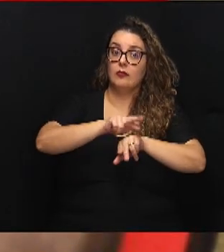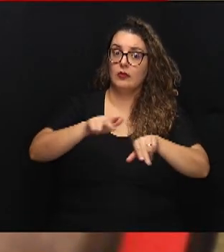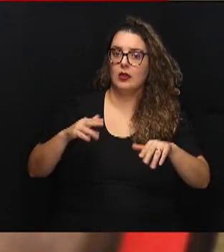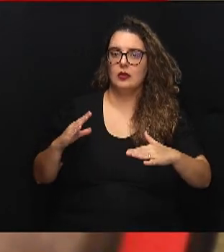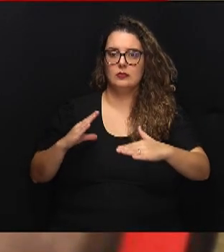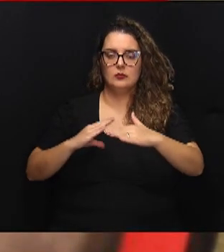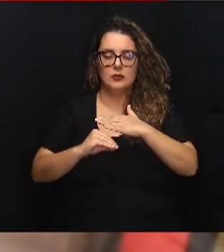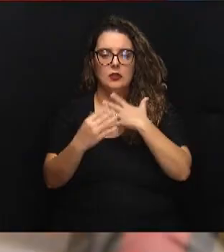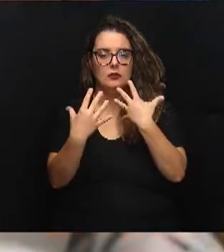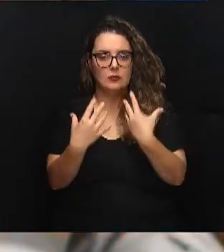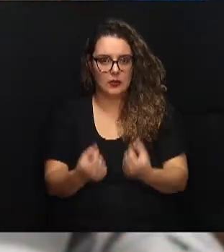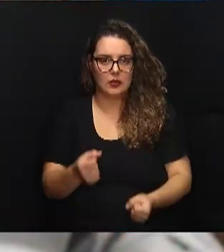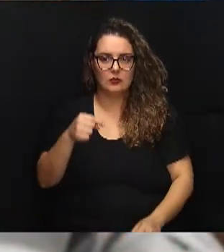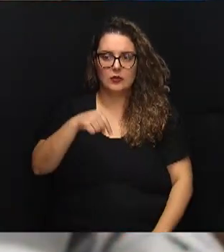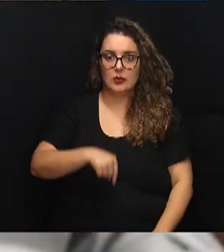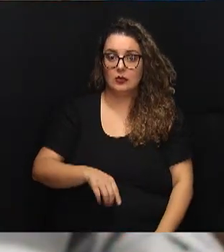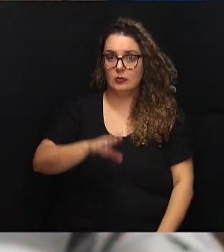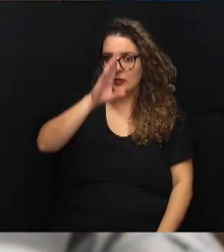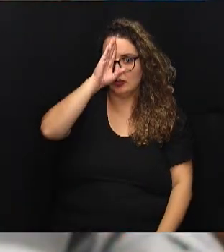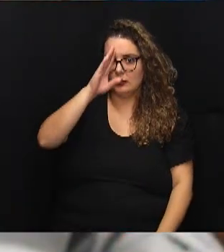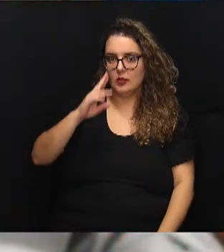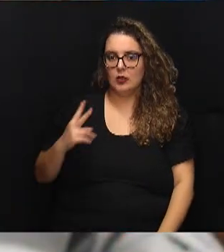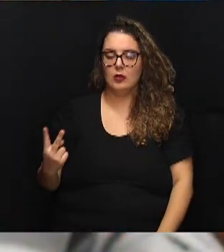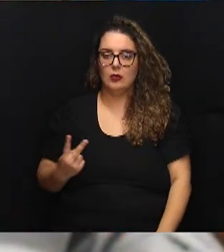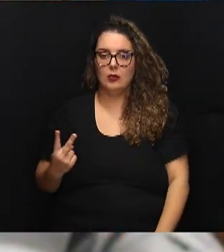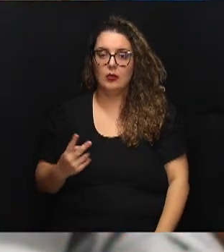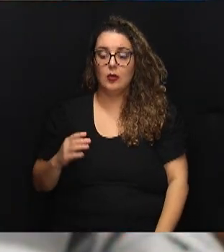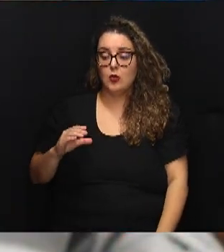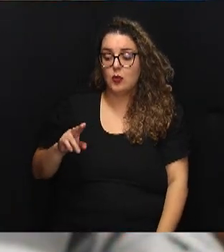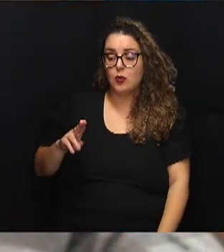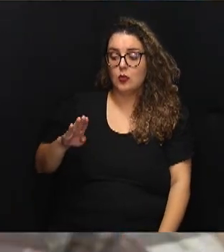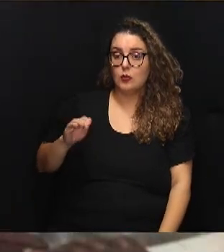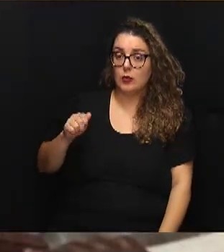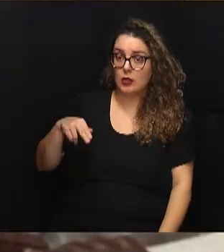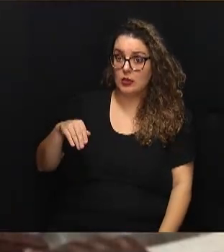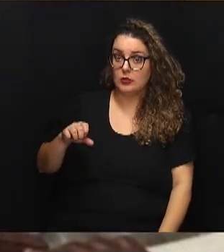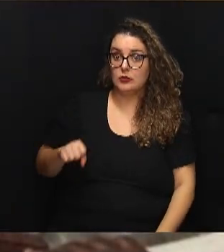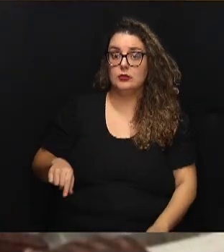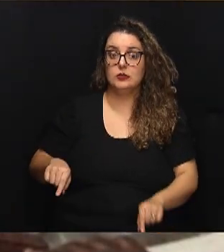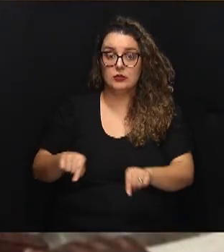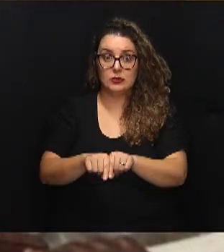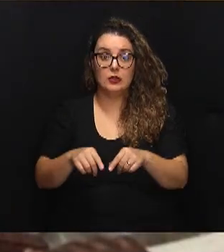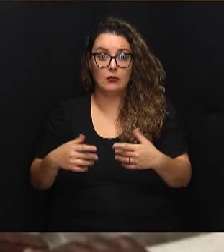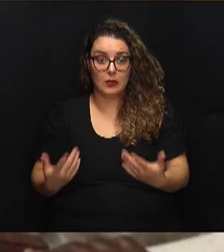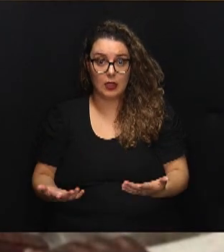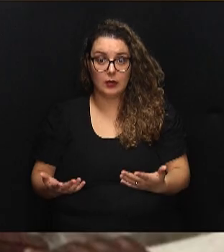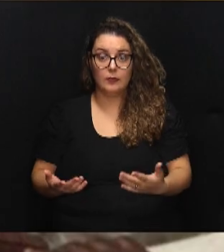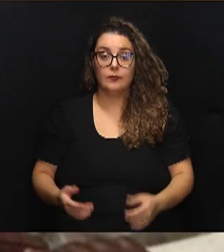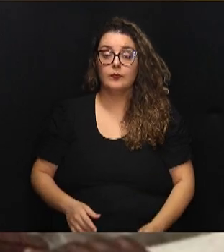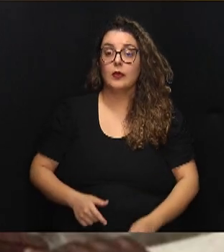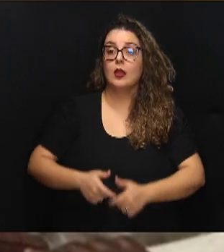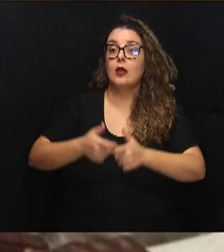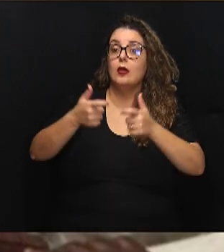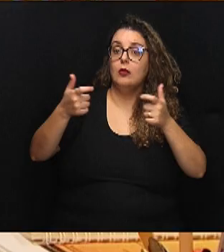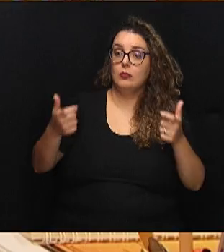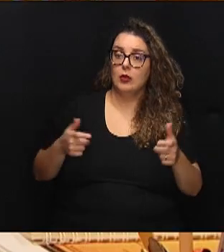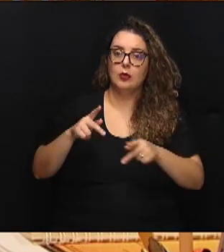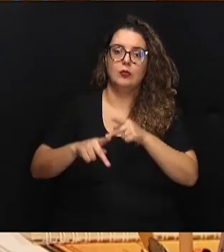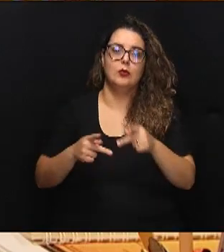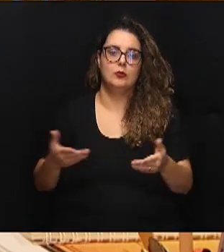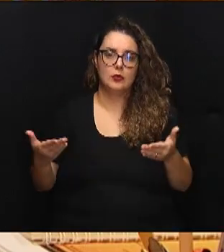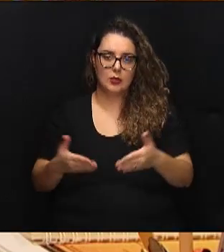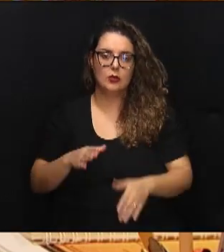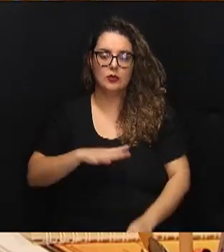imigrantes, principalmente venezuelanos, os cubanos também, araós. Então, esse é o maior público hoje que a cidade de